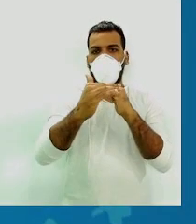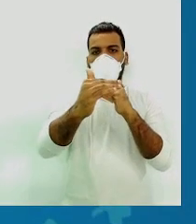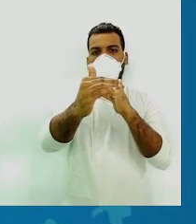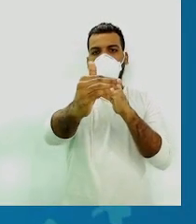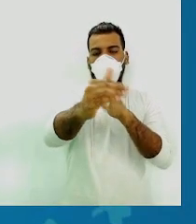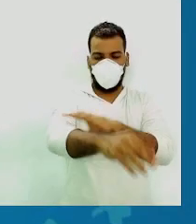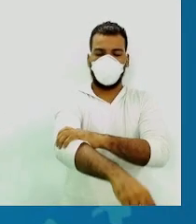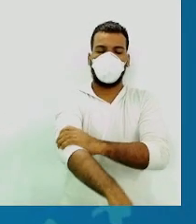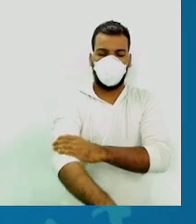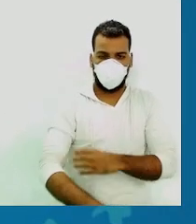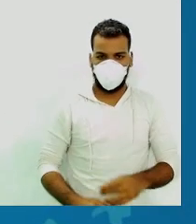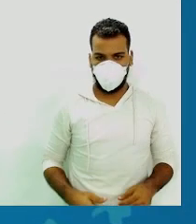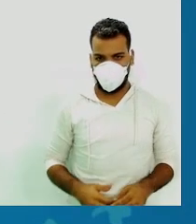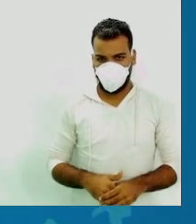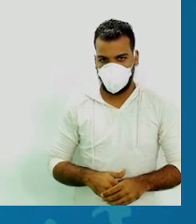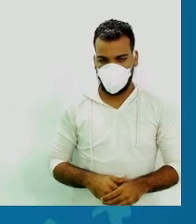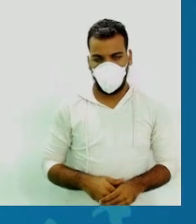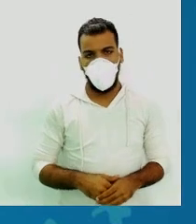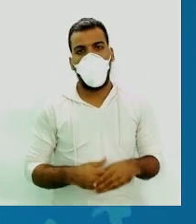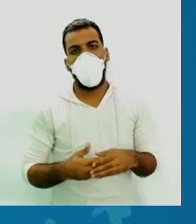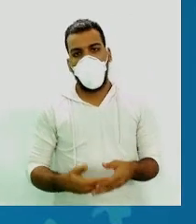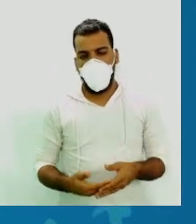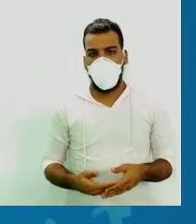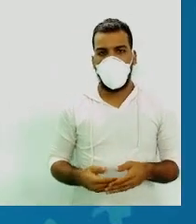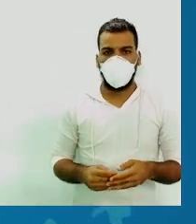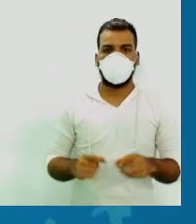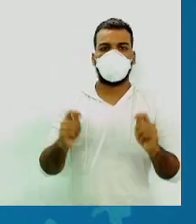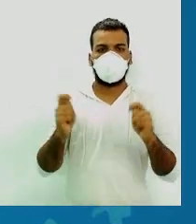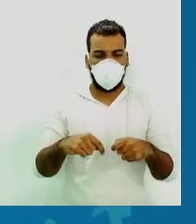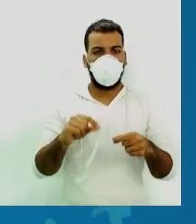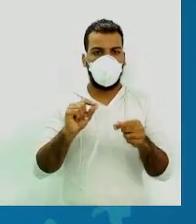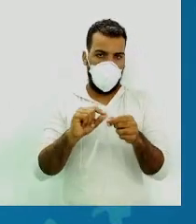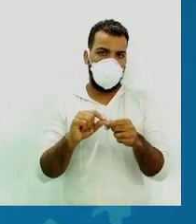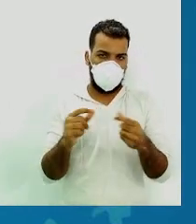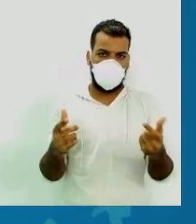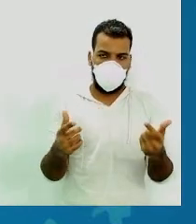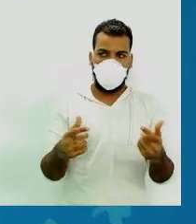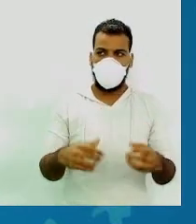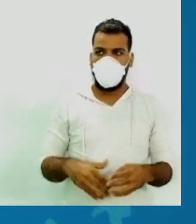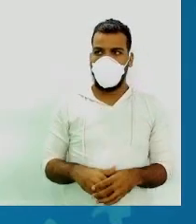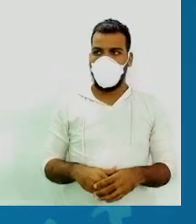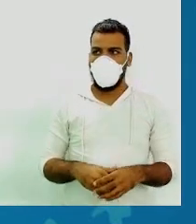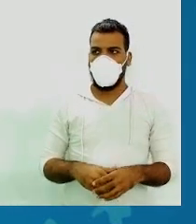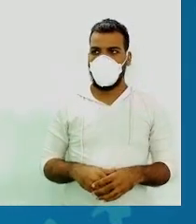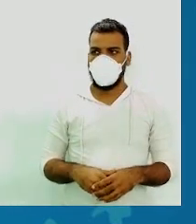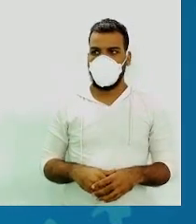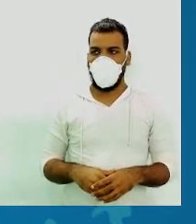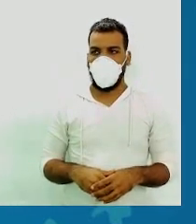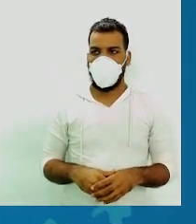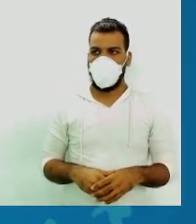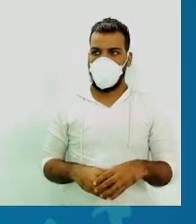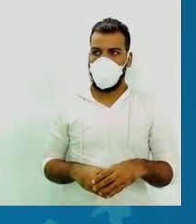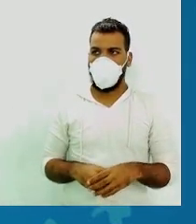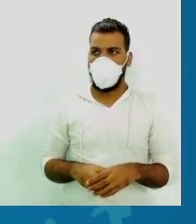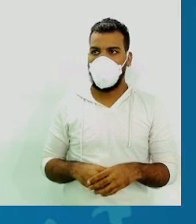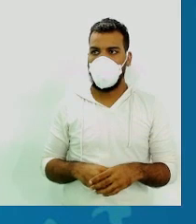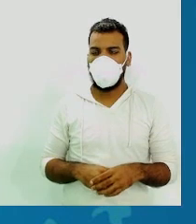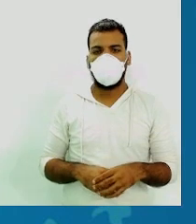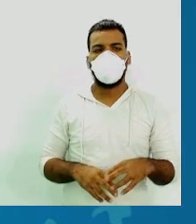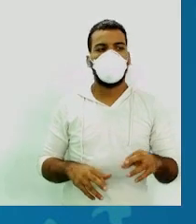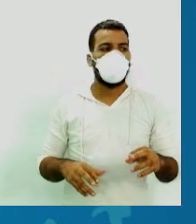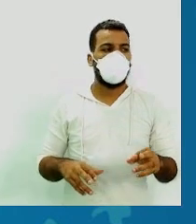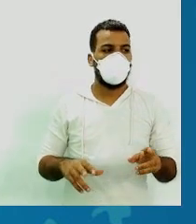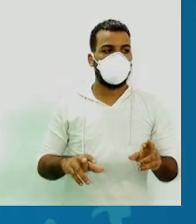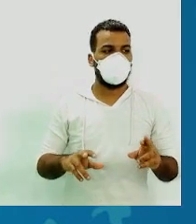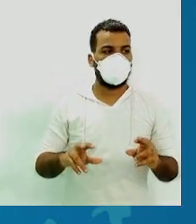ou a estabilidade, ou fazer aquilo que tem que ser feito. E vejam que, apesar dos